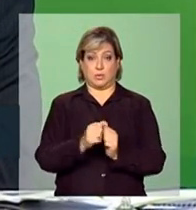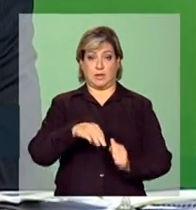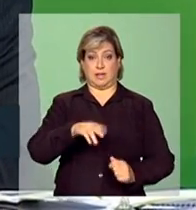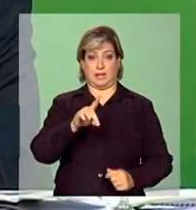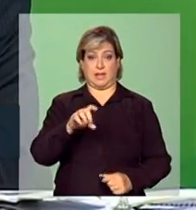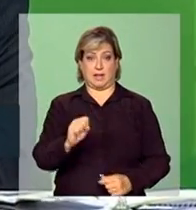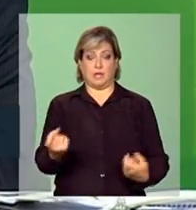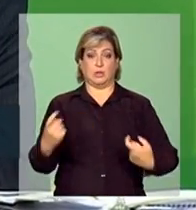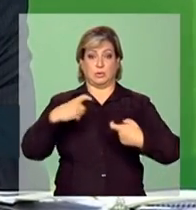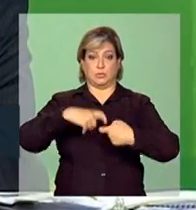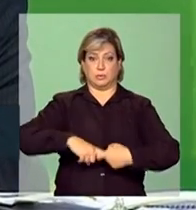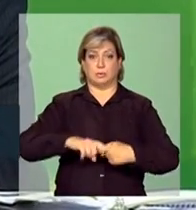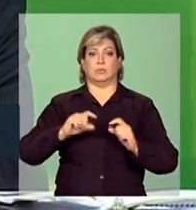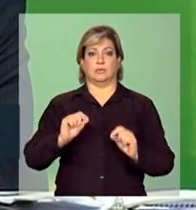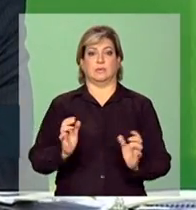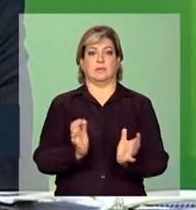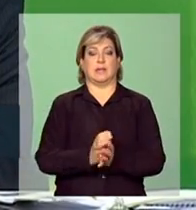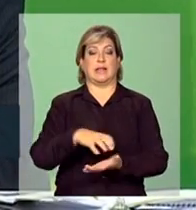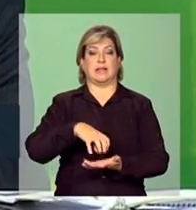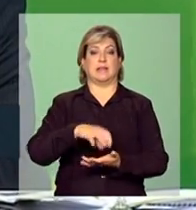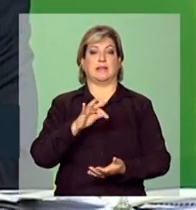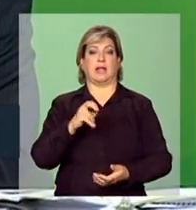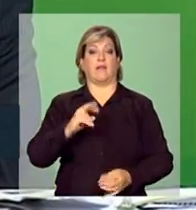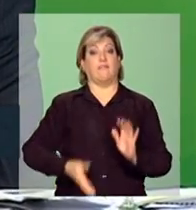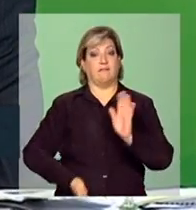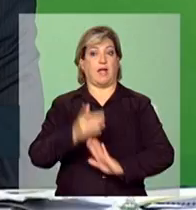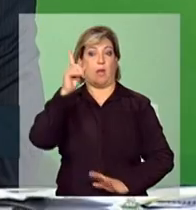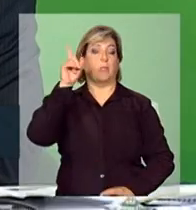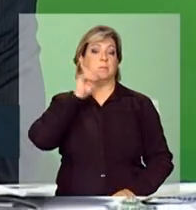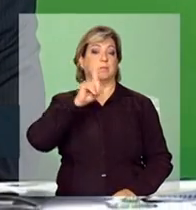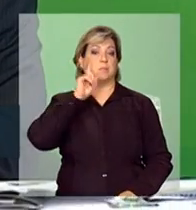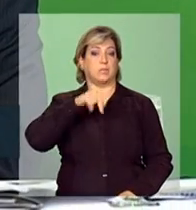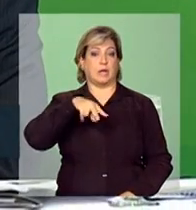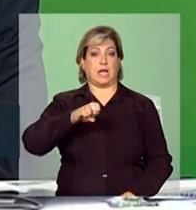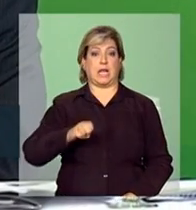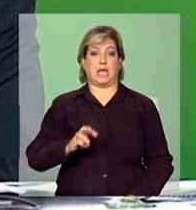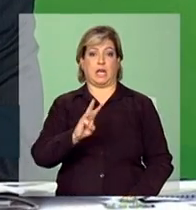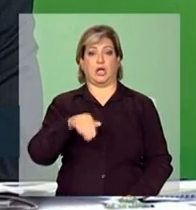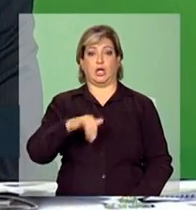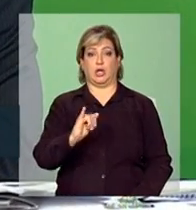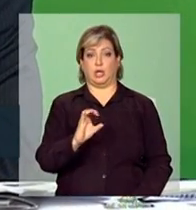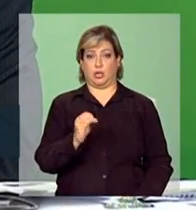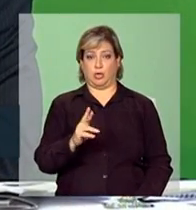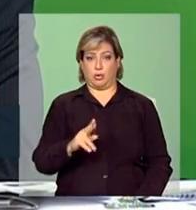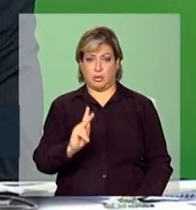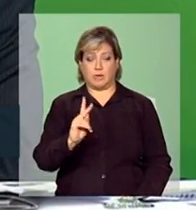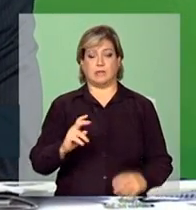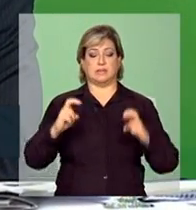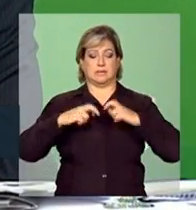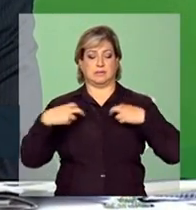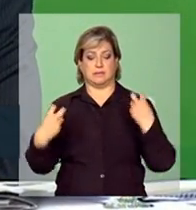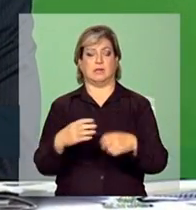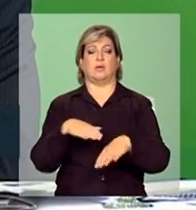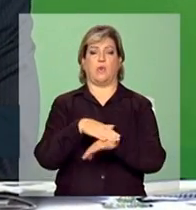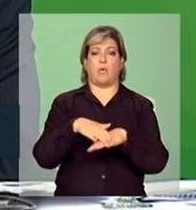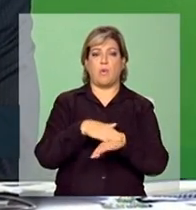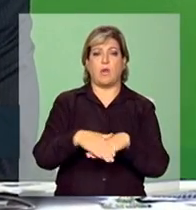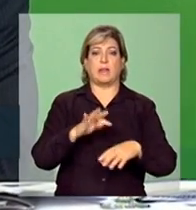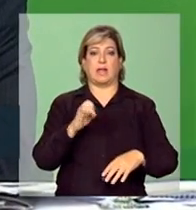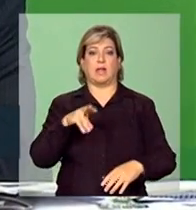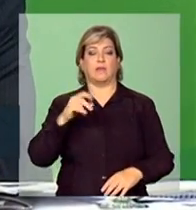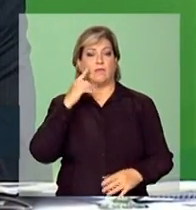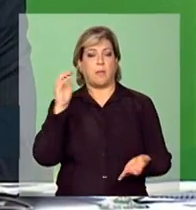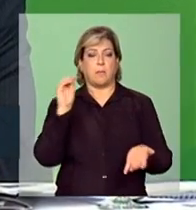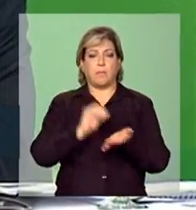é uma equipe de técnicos vai para lá para Nova York sentar com os o o os os técnicos deles e realmente colocar